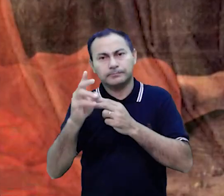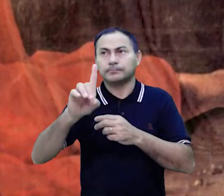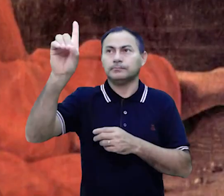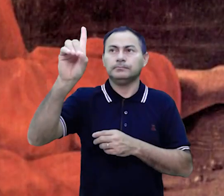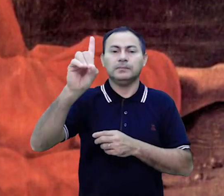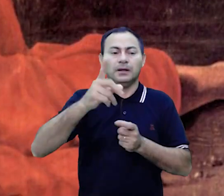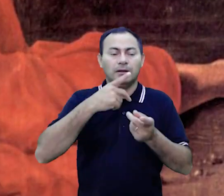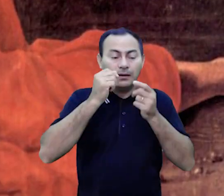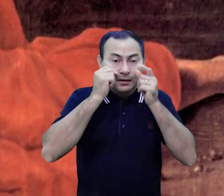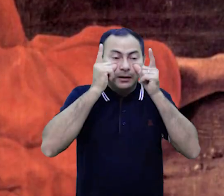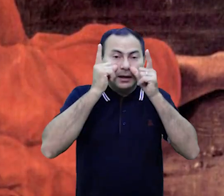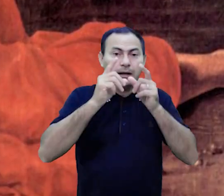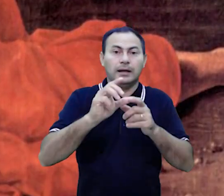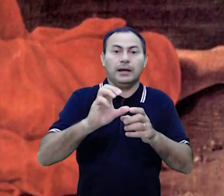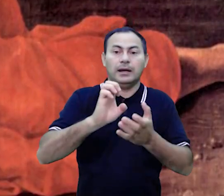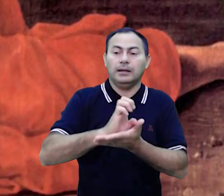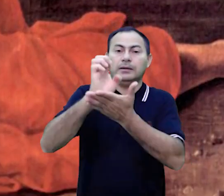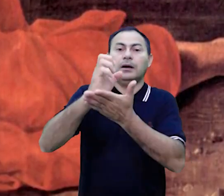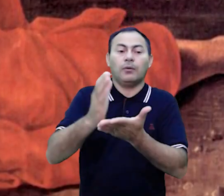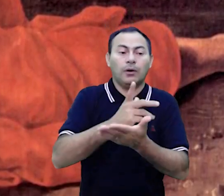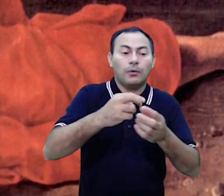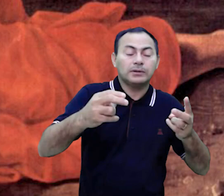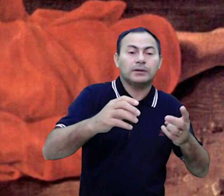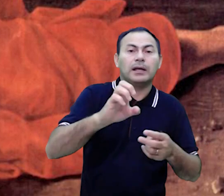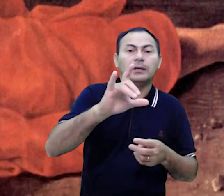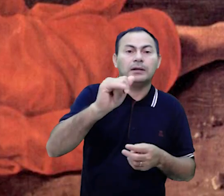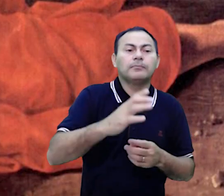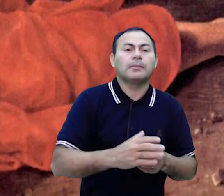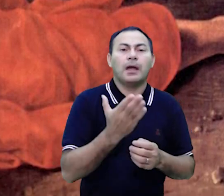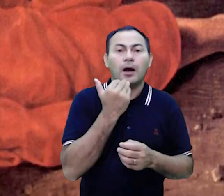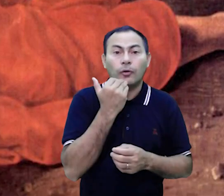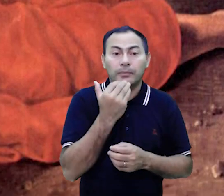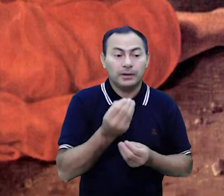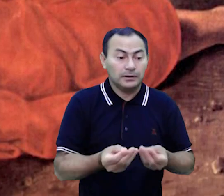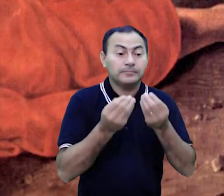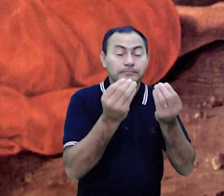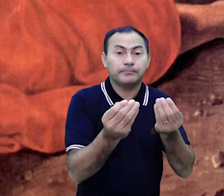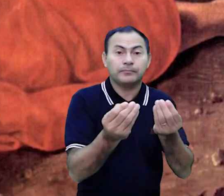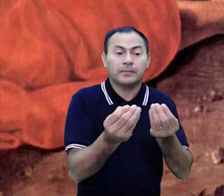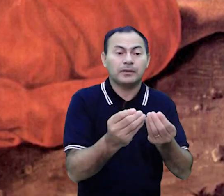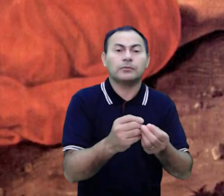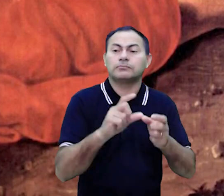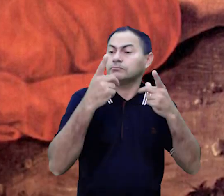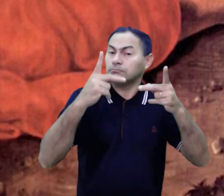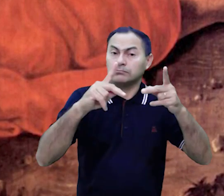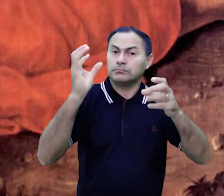sono, Deus o despertou e disse: coma alguma coisa agora. A comida tinha sido